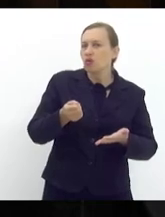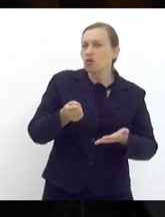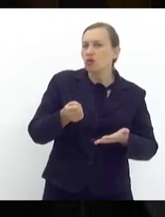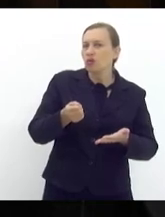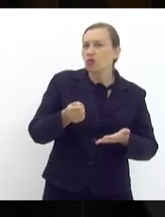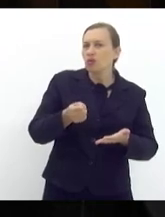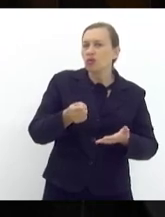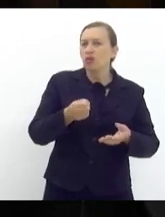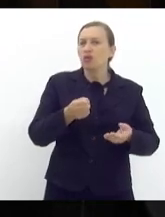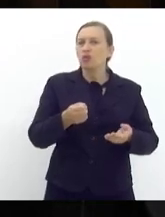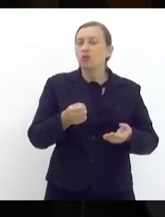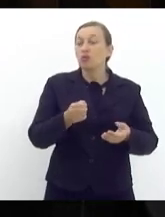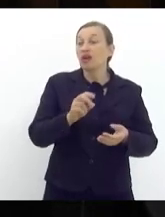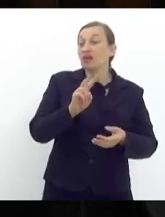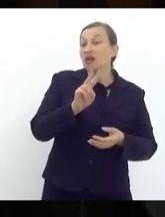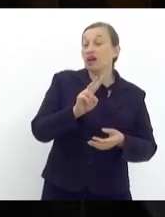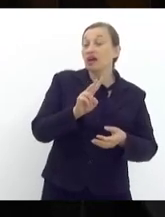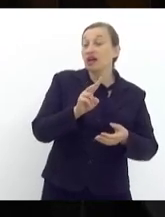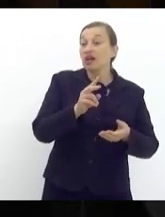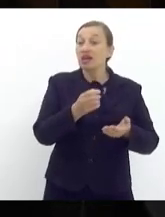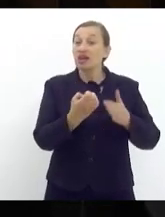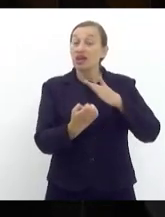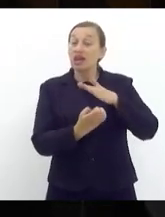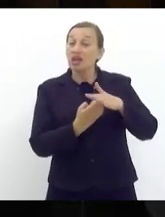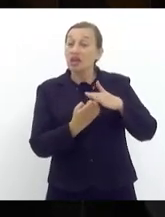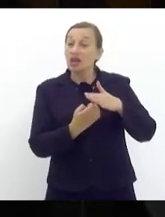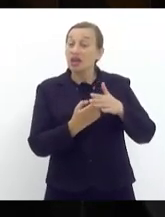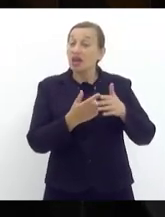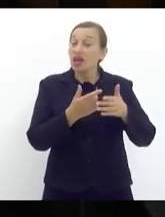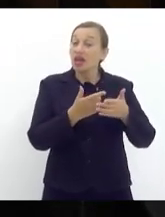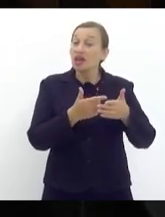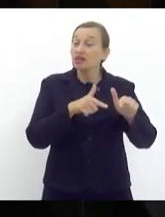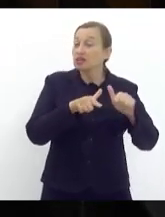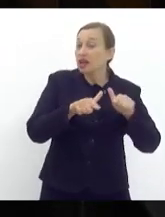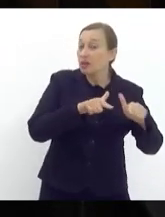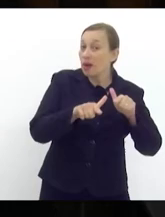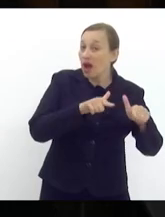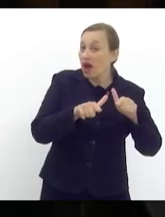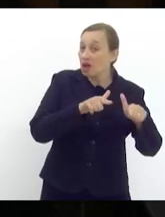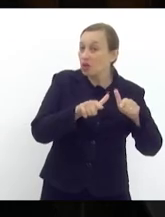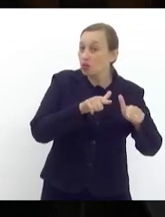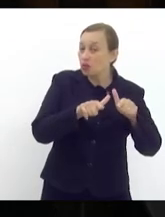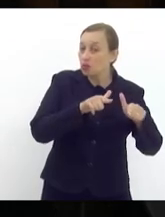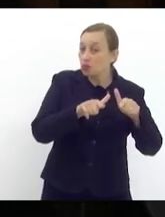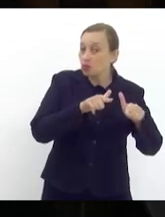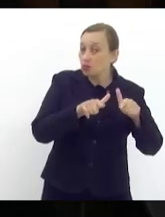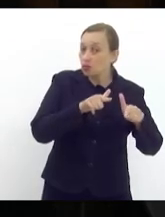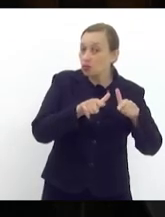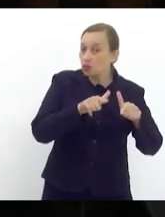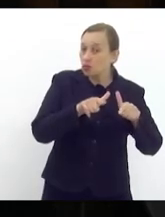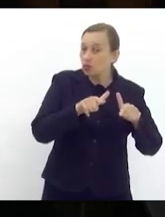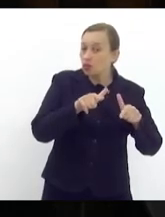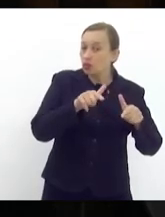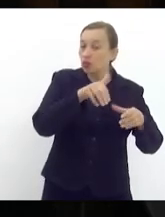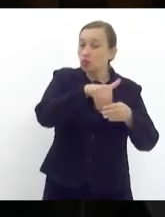eleitorais. E muito me admira a ministra não falar nada sobre